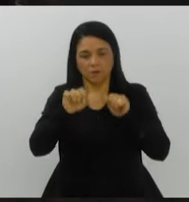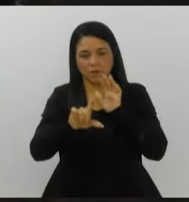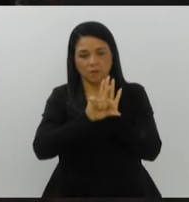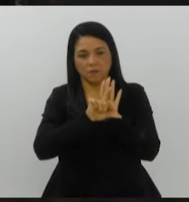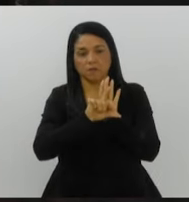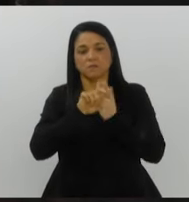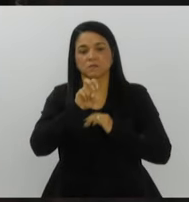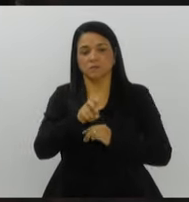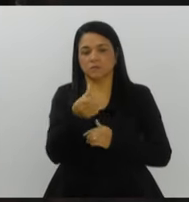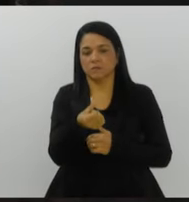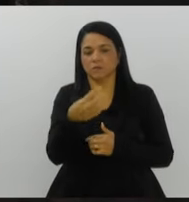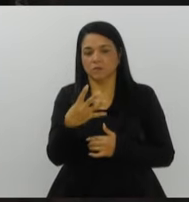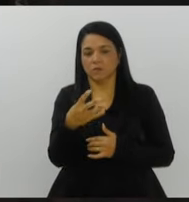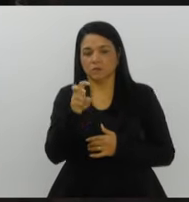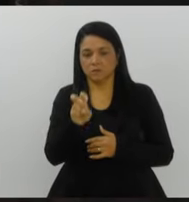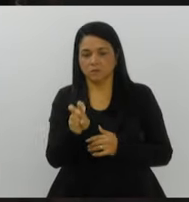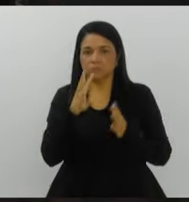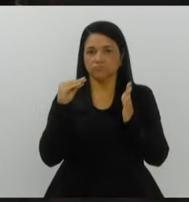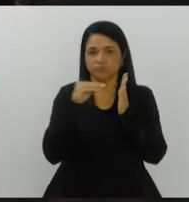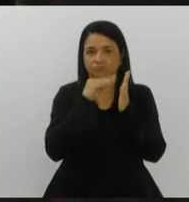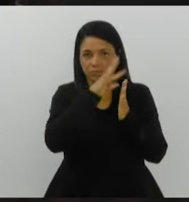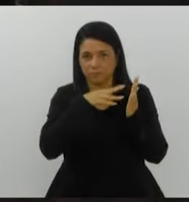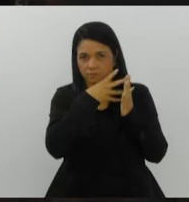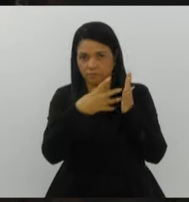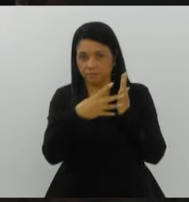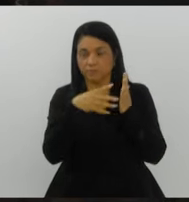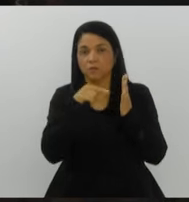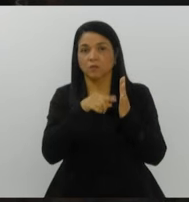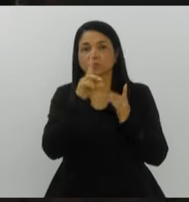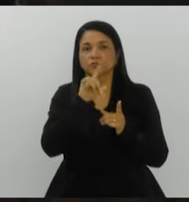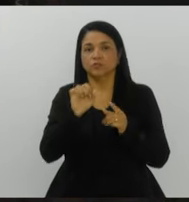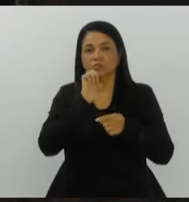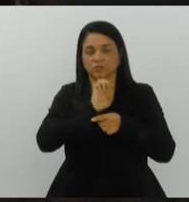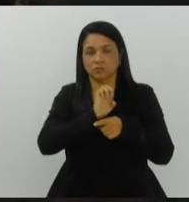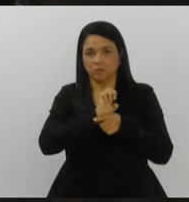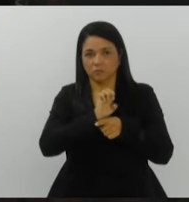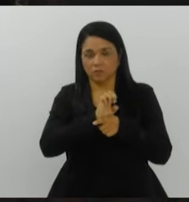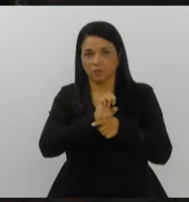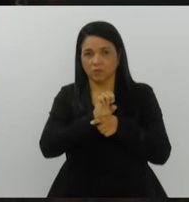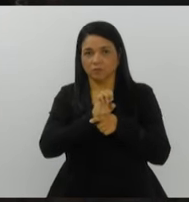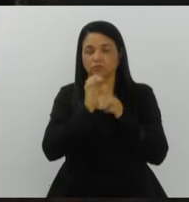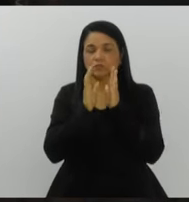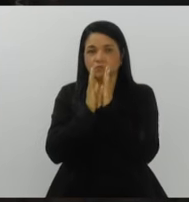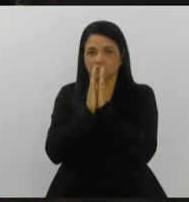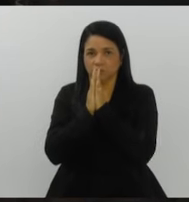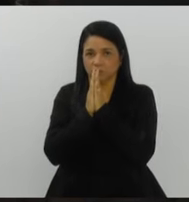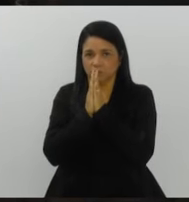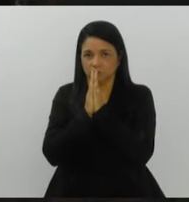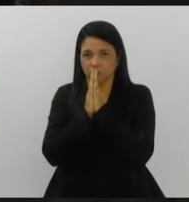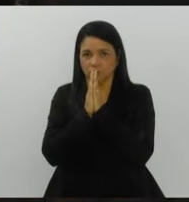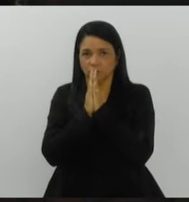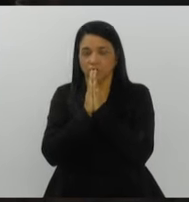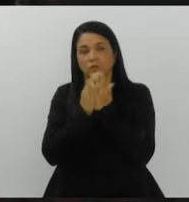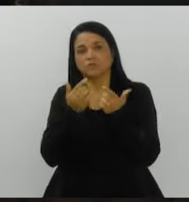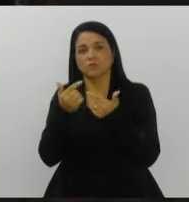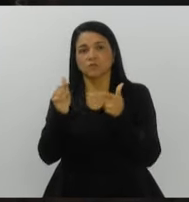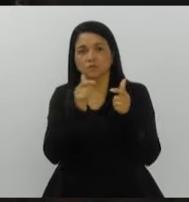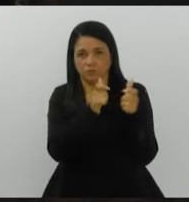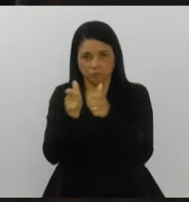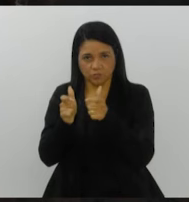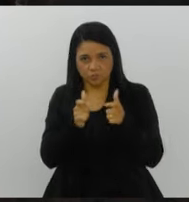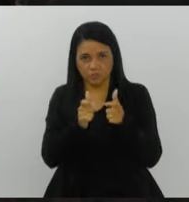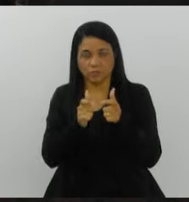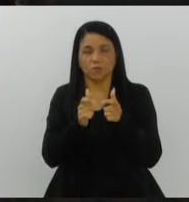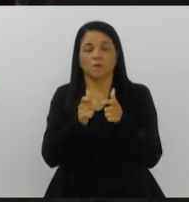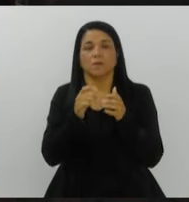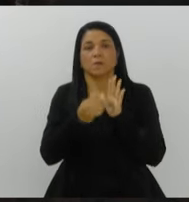2010, para incluir no calendário oficial do Estado do Rio de Janeiro o dia estadual da oração e da outras providências. Pareceres